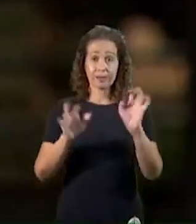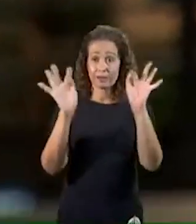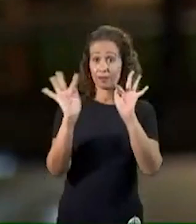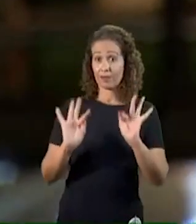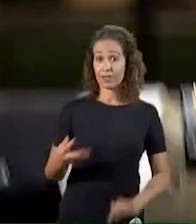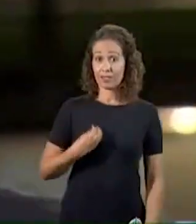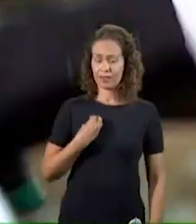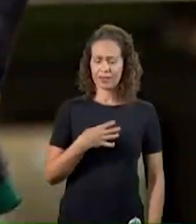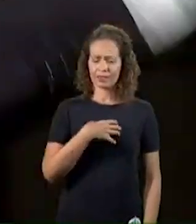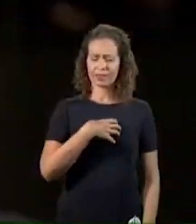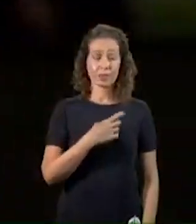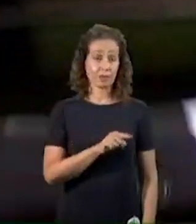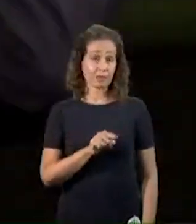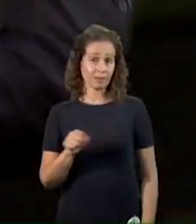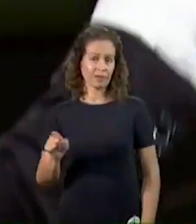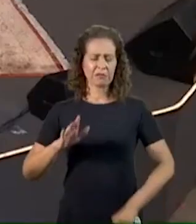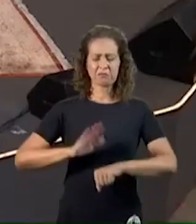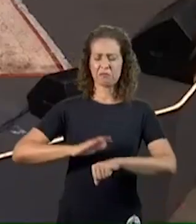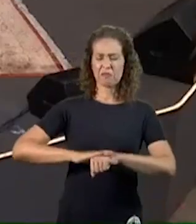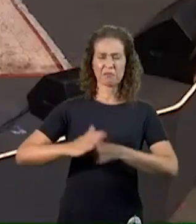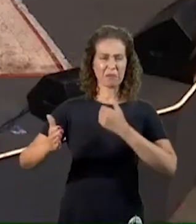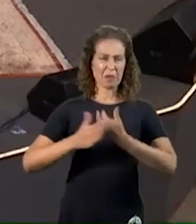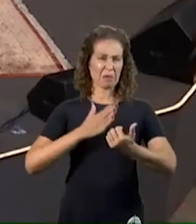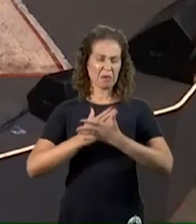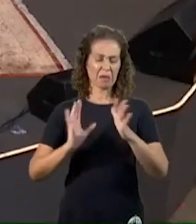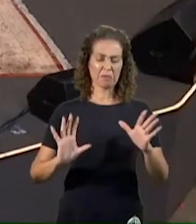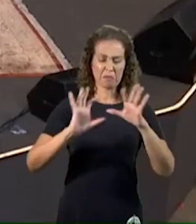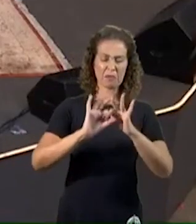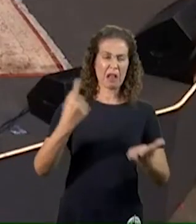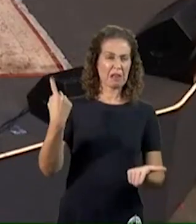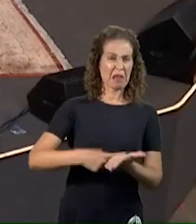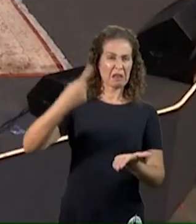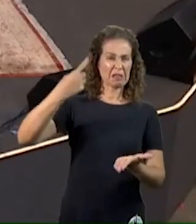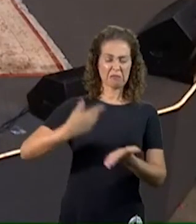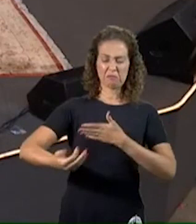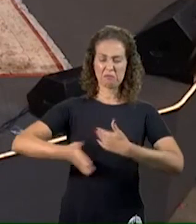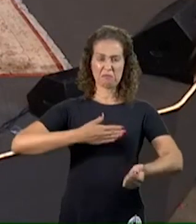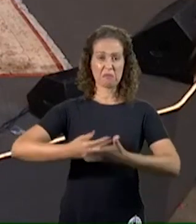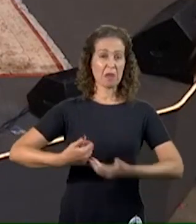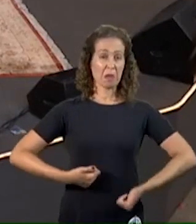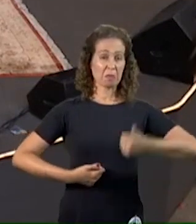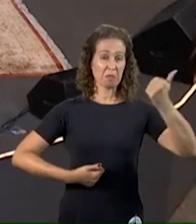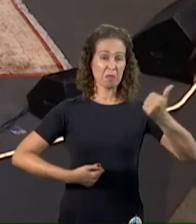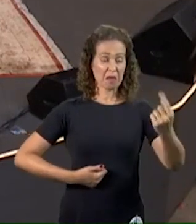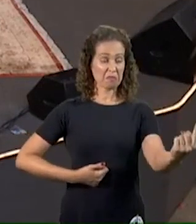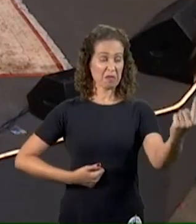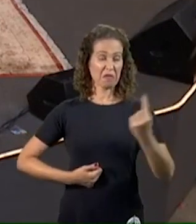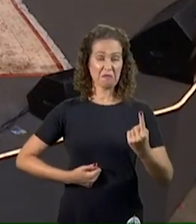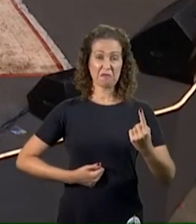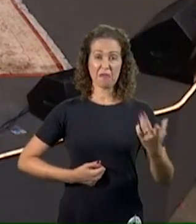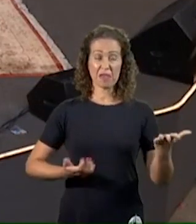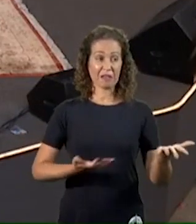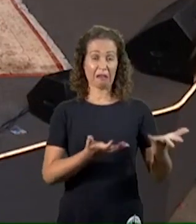sentimental, você faz qualquer aliança, de qualquer jeito, o primeiro que aparece. Gente, em nome